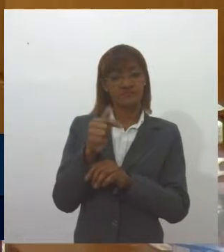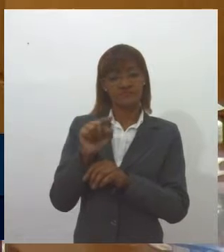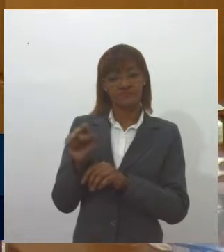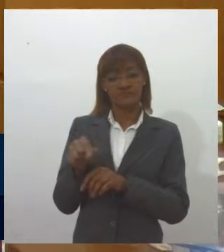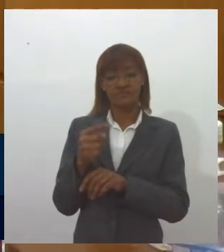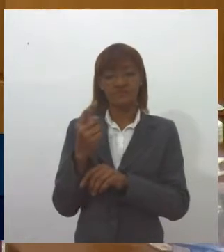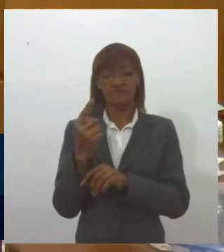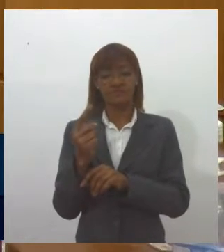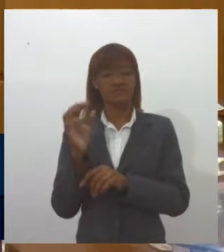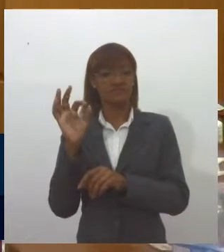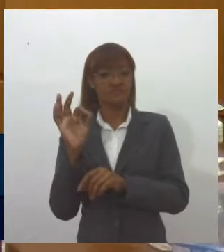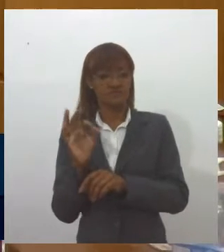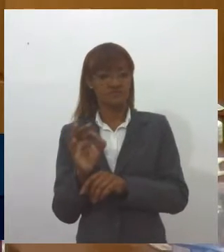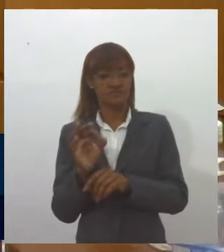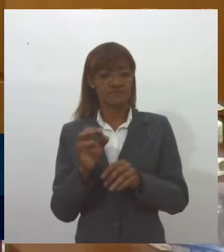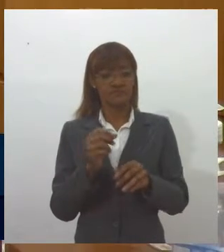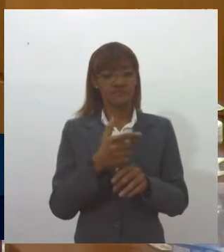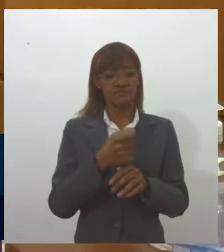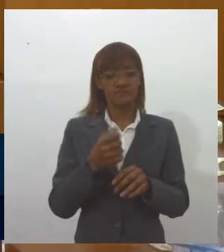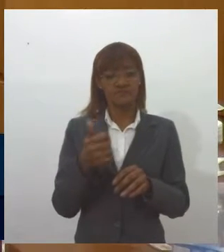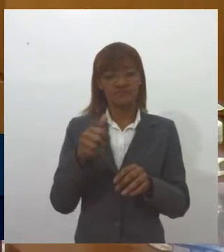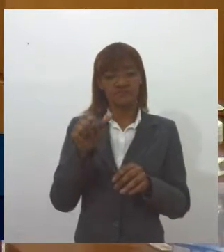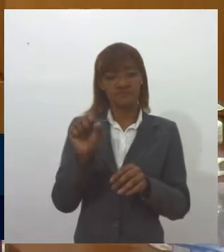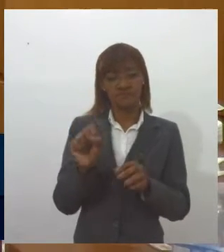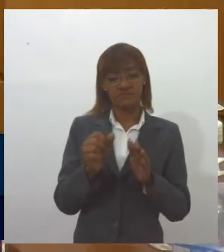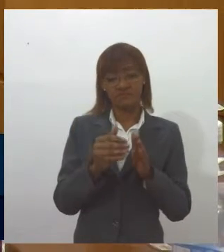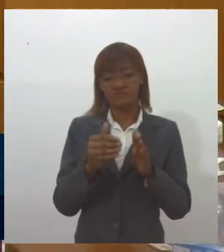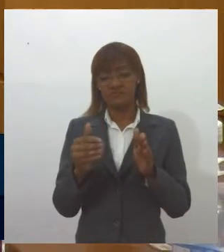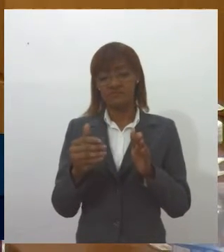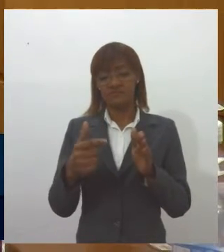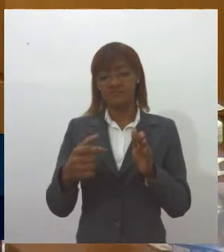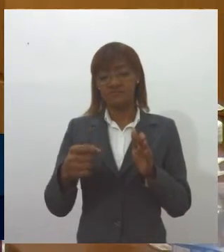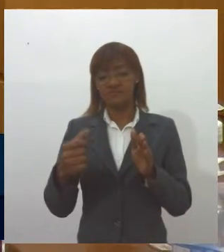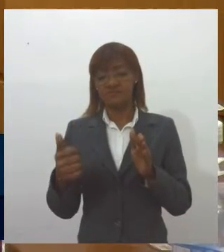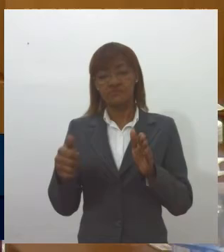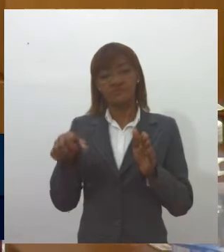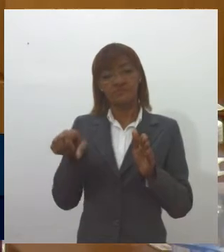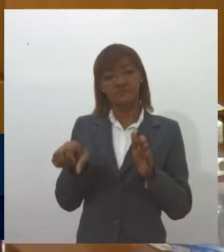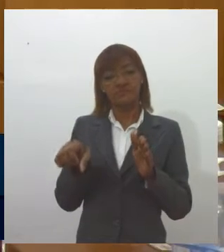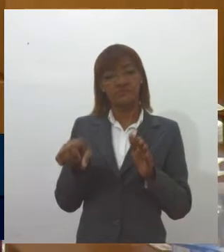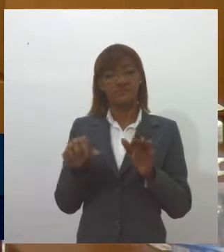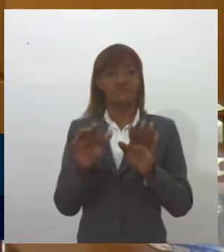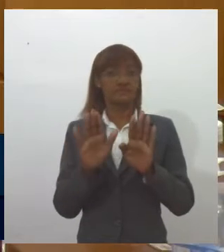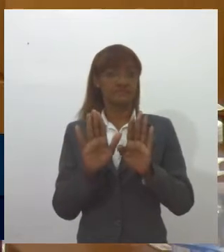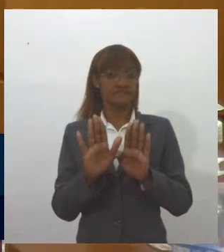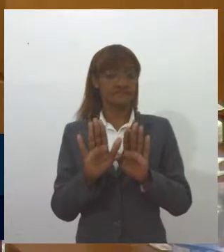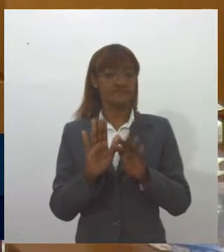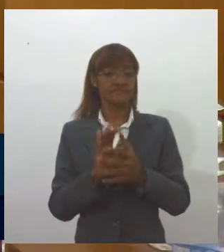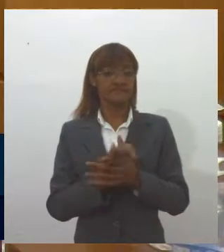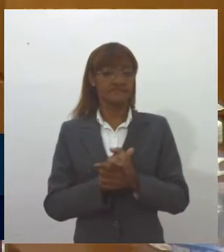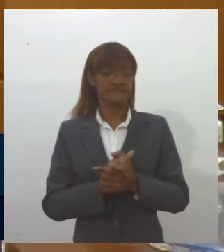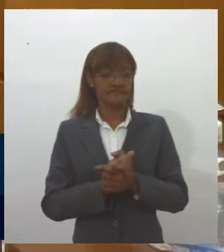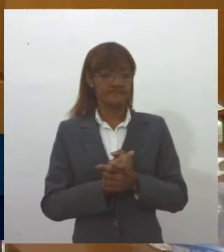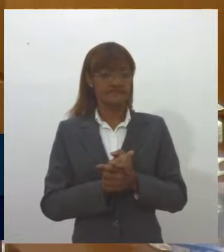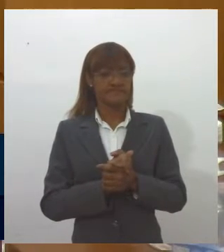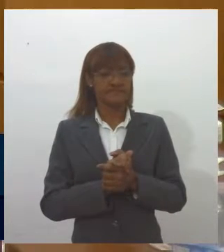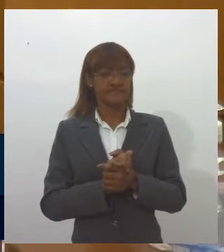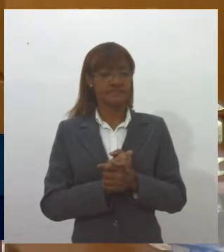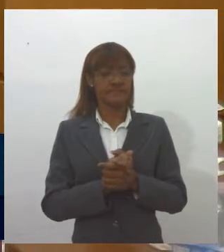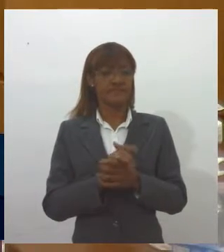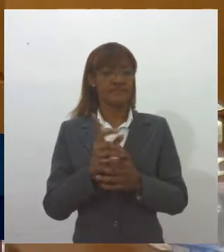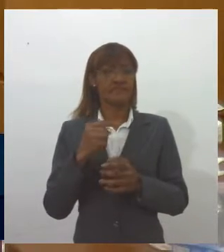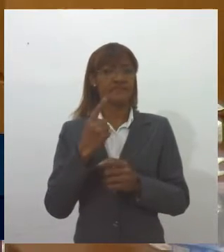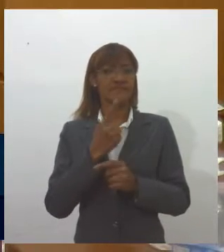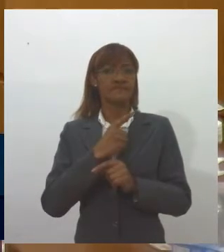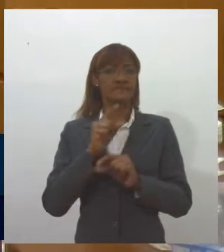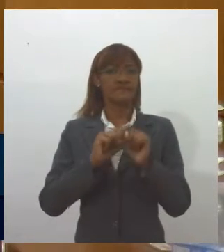22,1% entre os anos 2018 e 2019. Bem, dito assim, isso nos leva, inclusive, a fazer algum